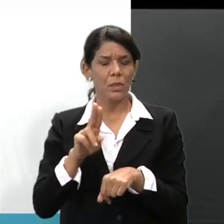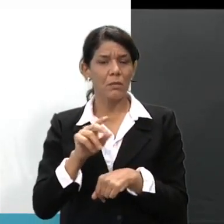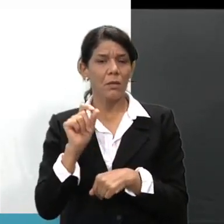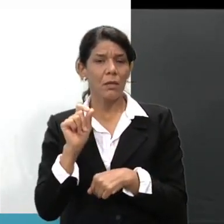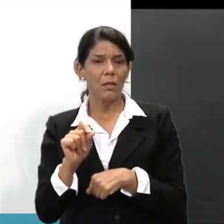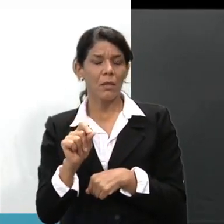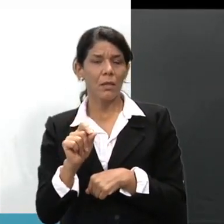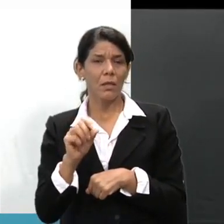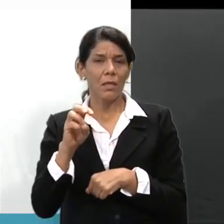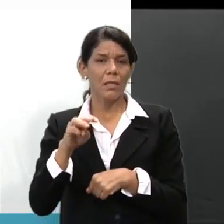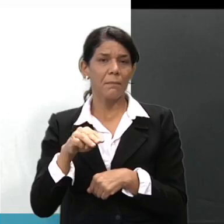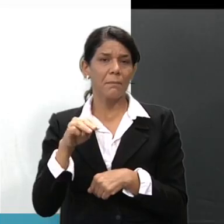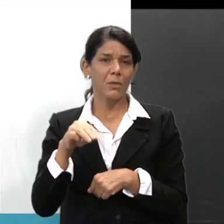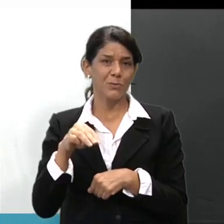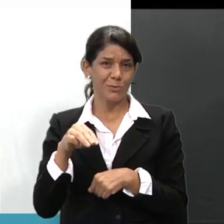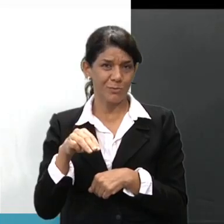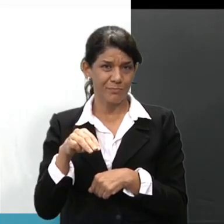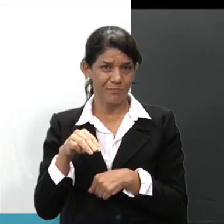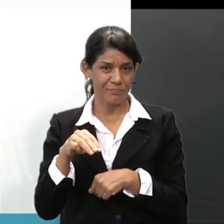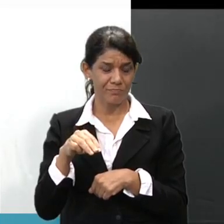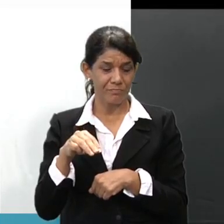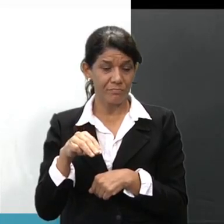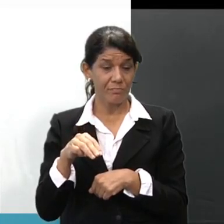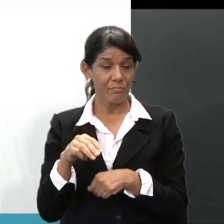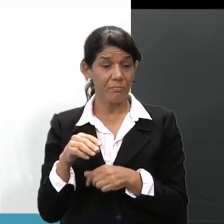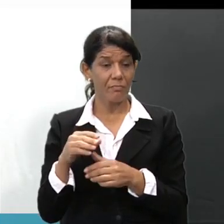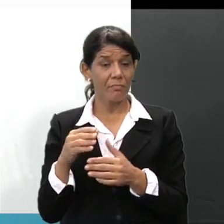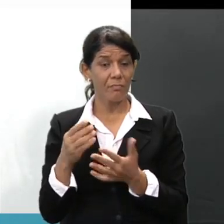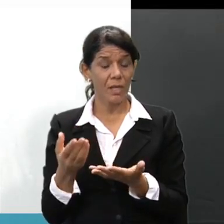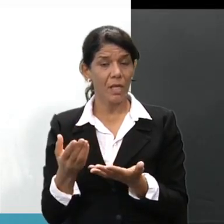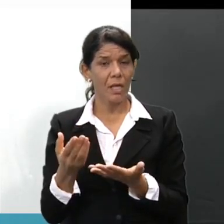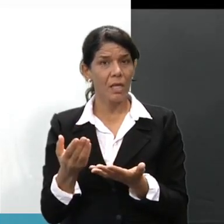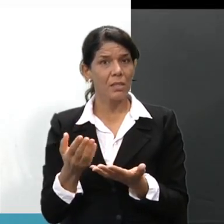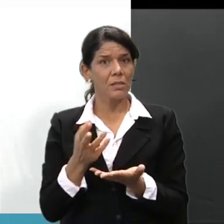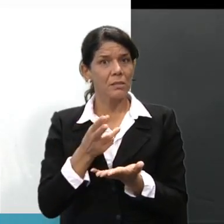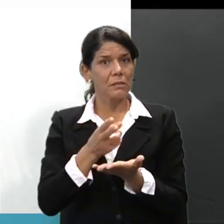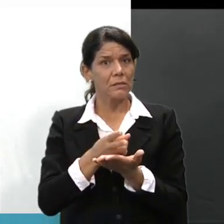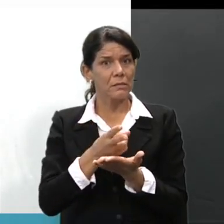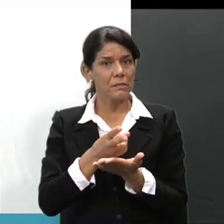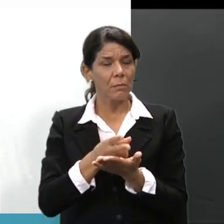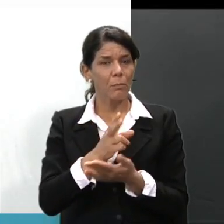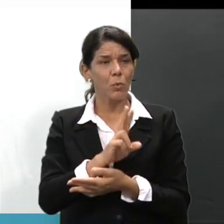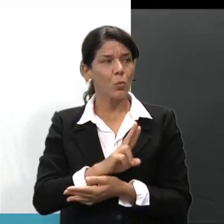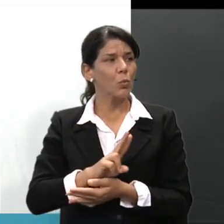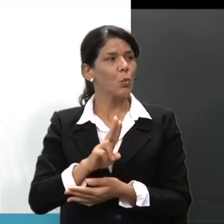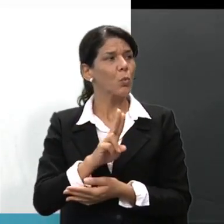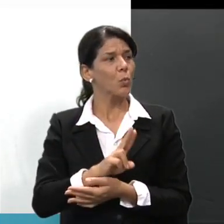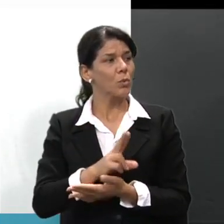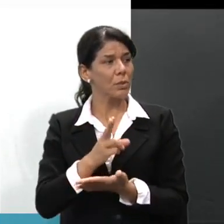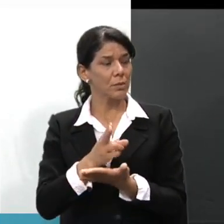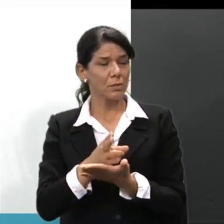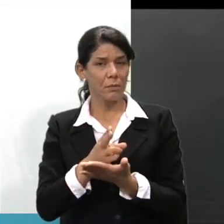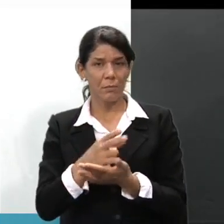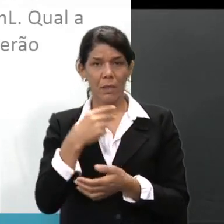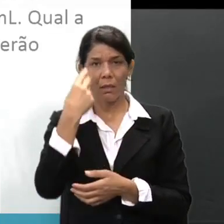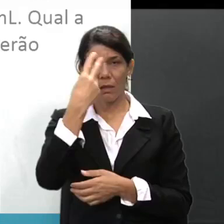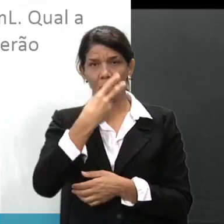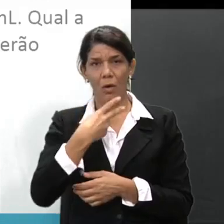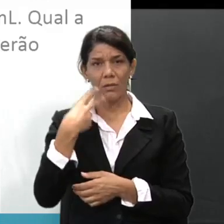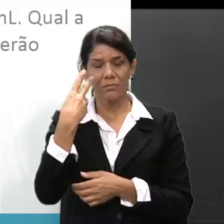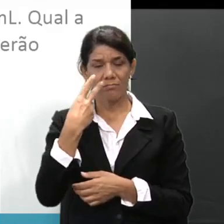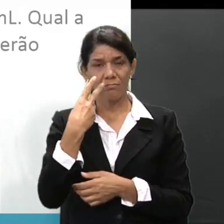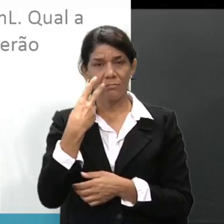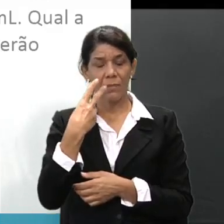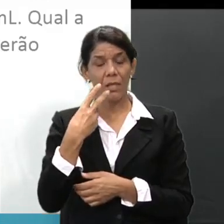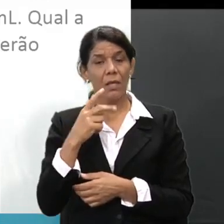em minutos. Entretanto, aluno, nós geralmente utilizamos sempre em horas,